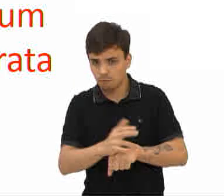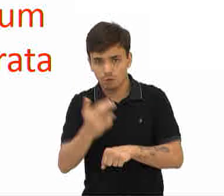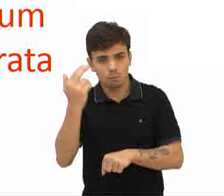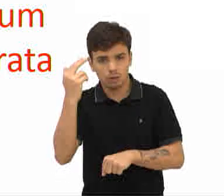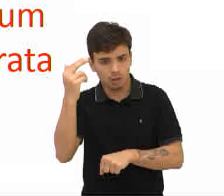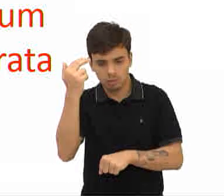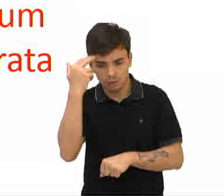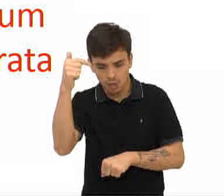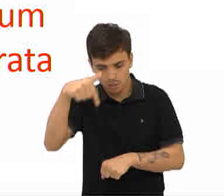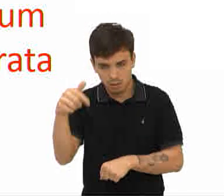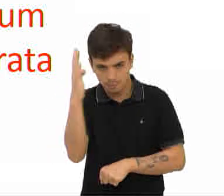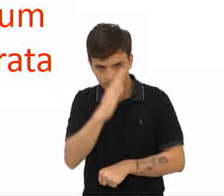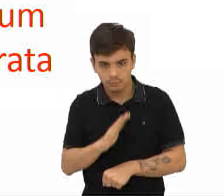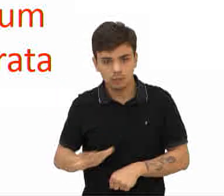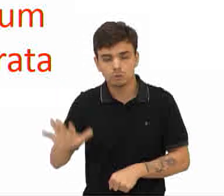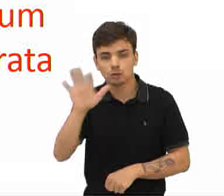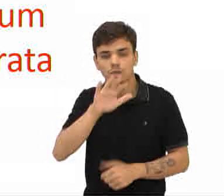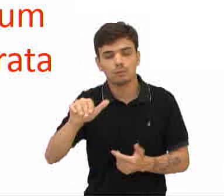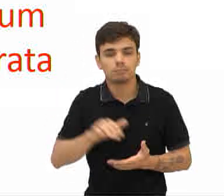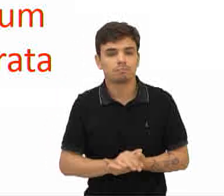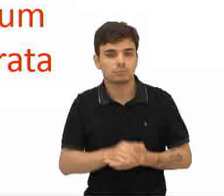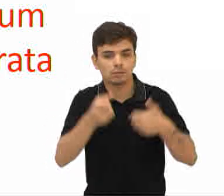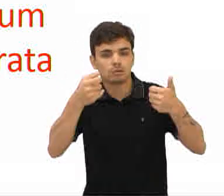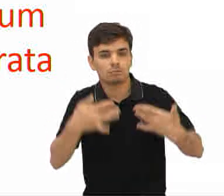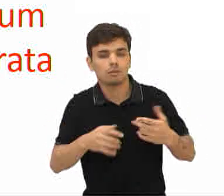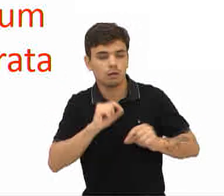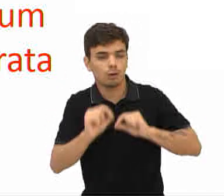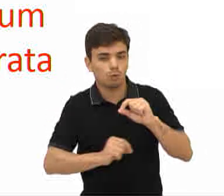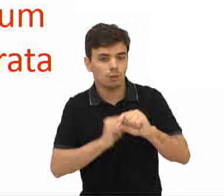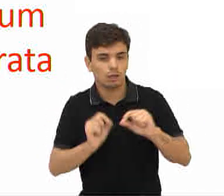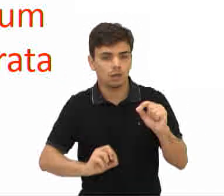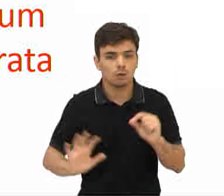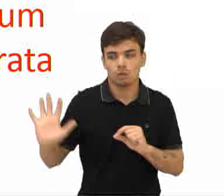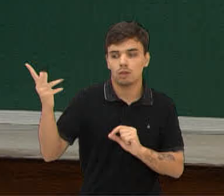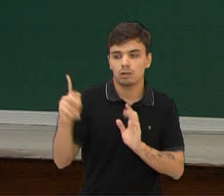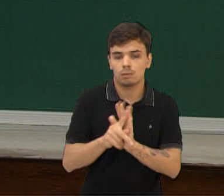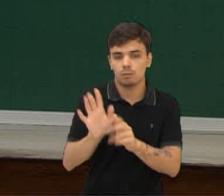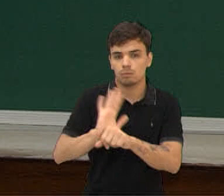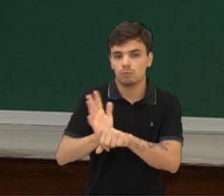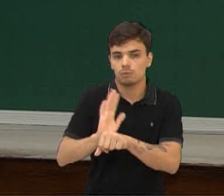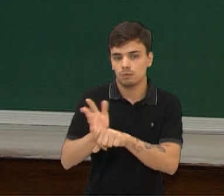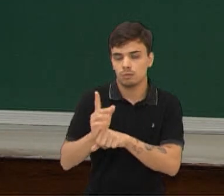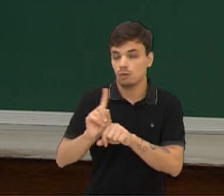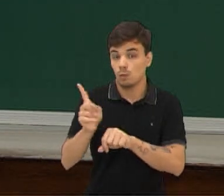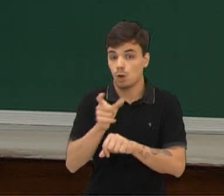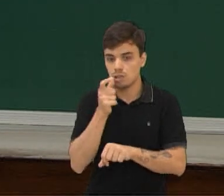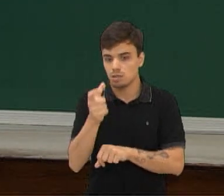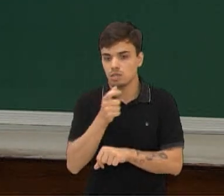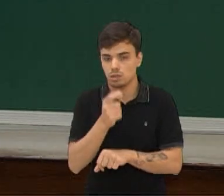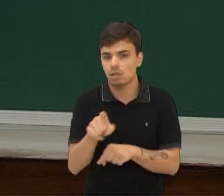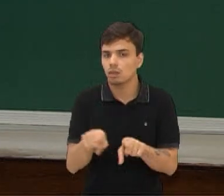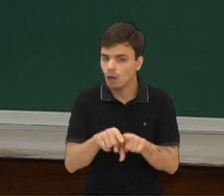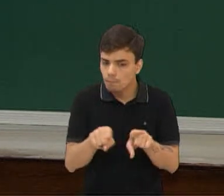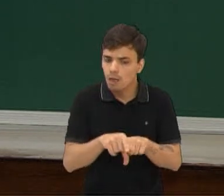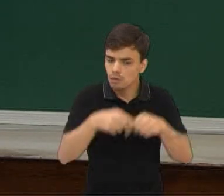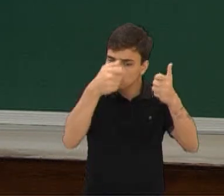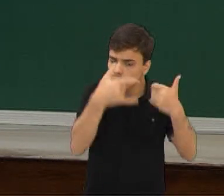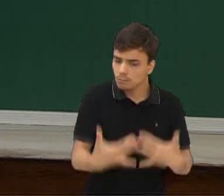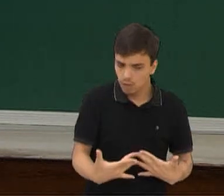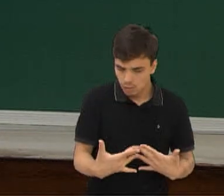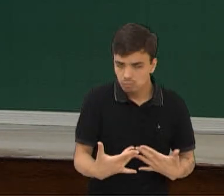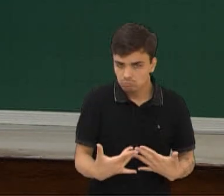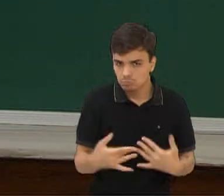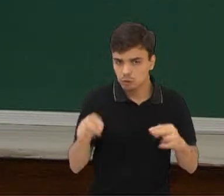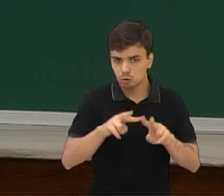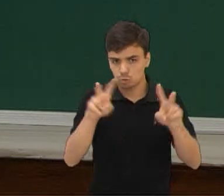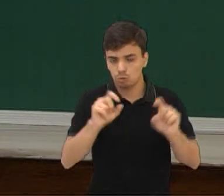né? Perceba que ele explica do que trata o filme logo depois de citá-lo. Ele não só cita o filme, mas ele explica, né,